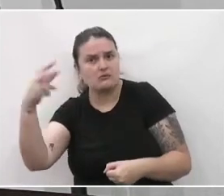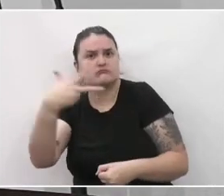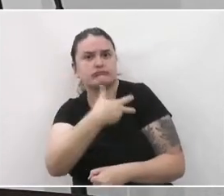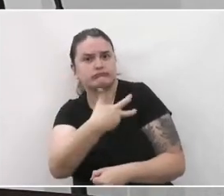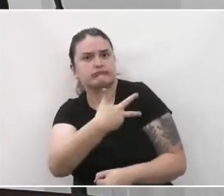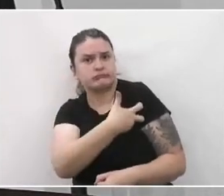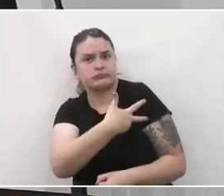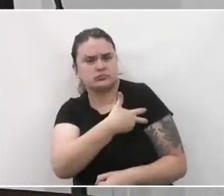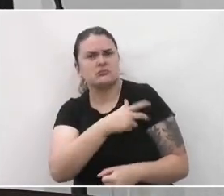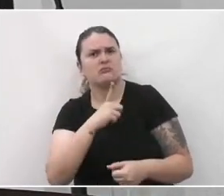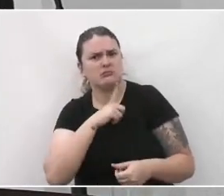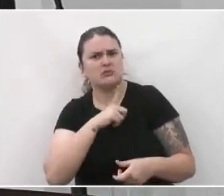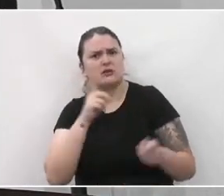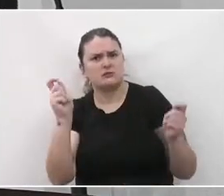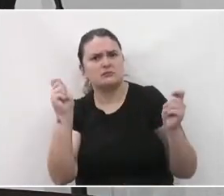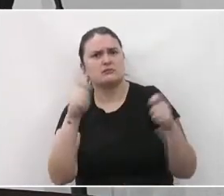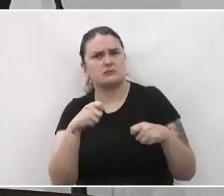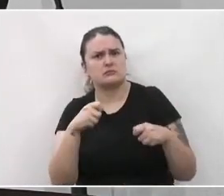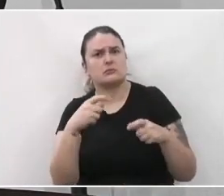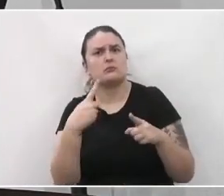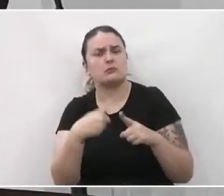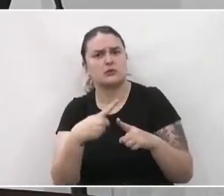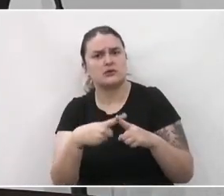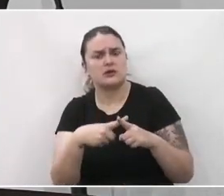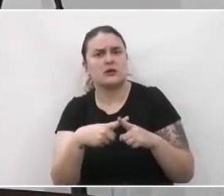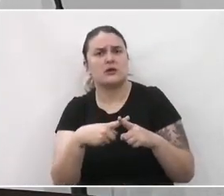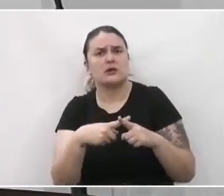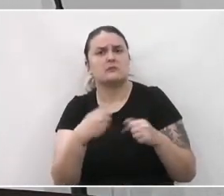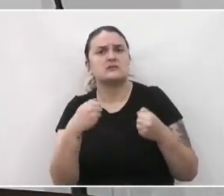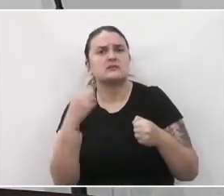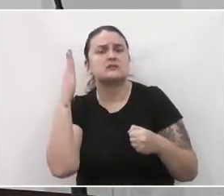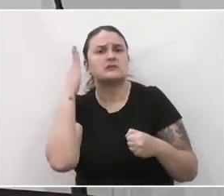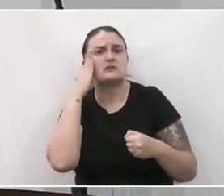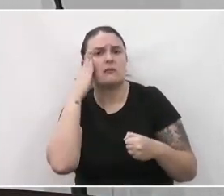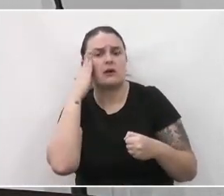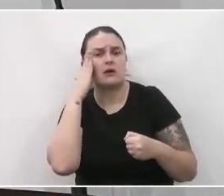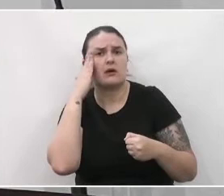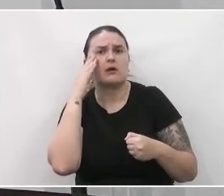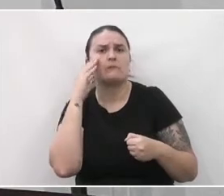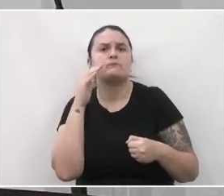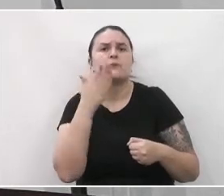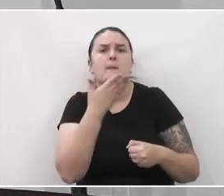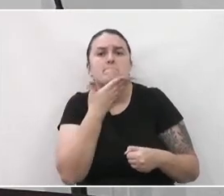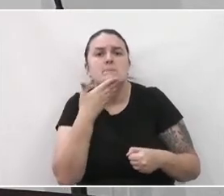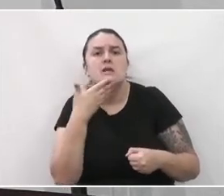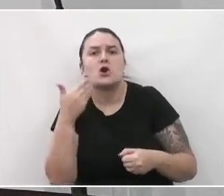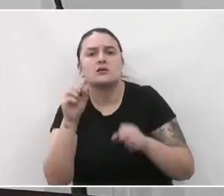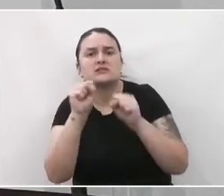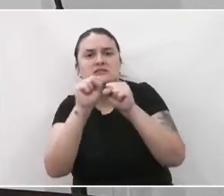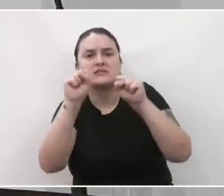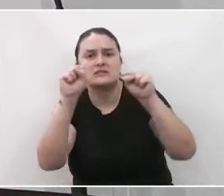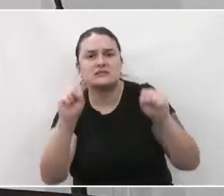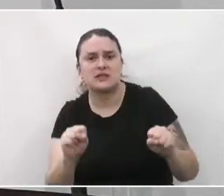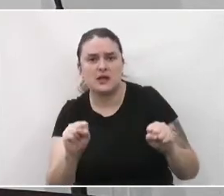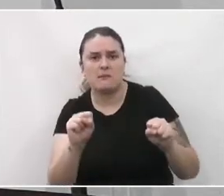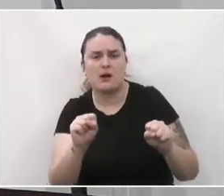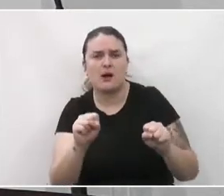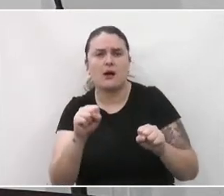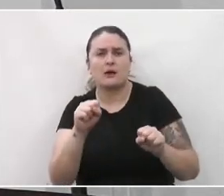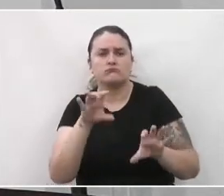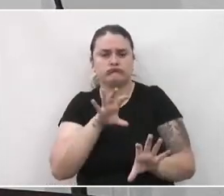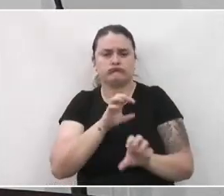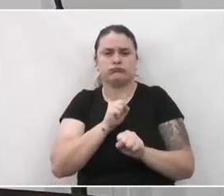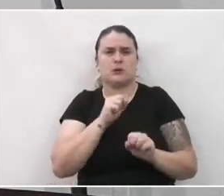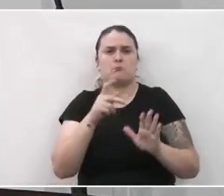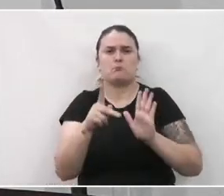Nós temos capacidade, porque nós temos que saber que o melhor sistema de imunização do mundo é